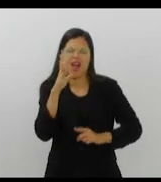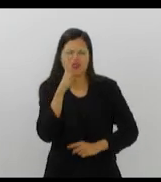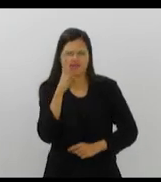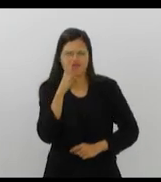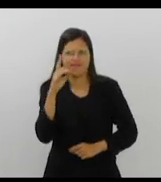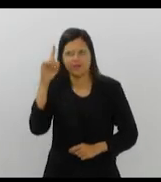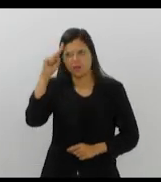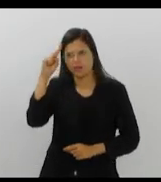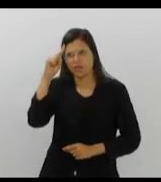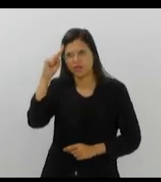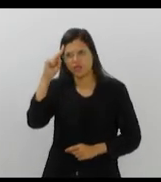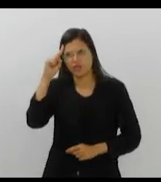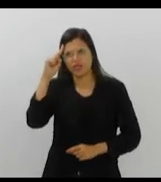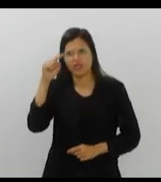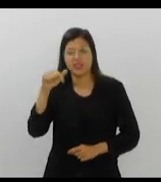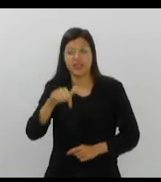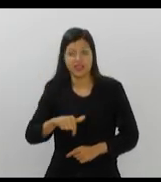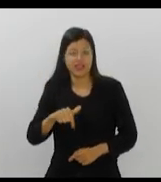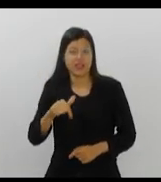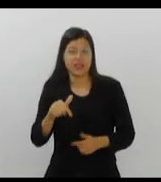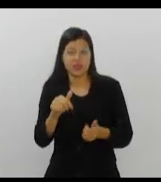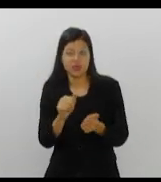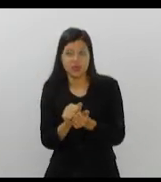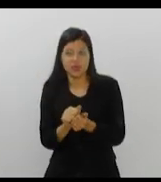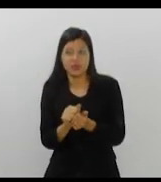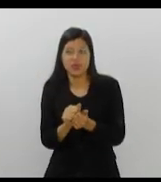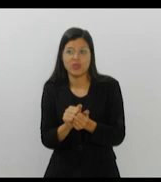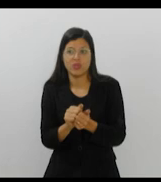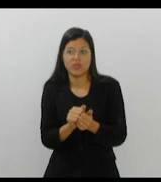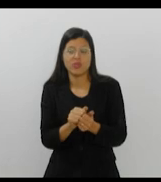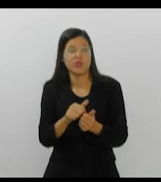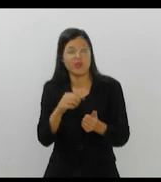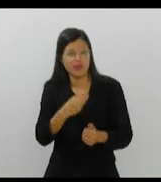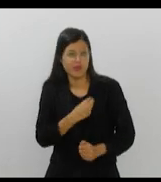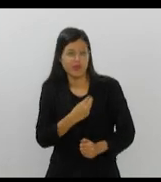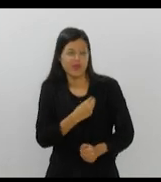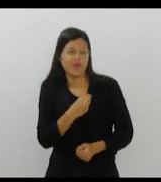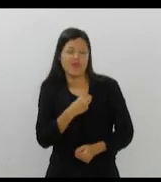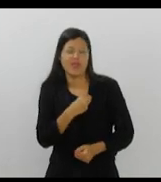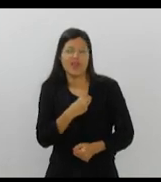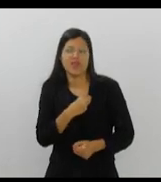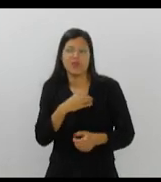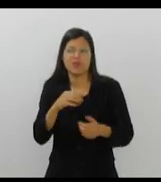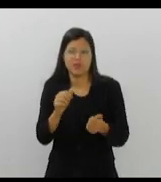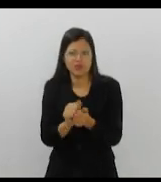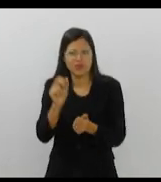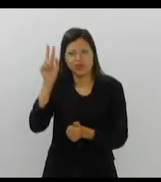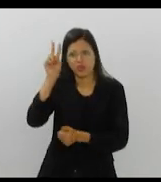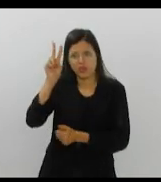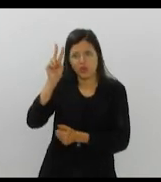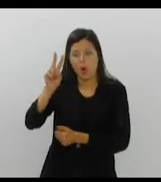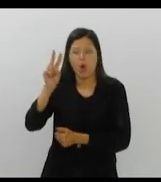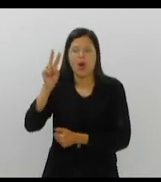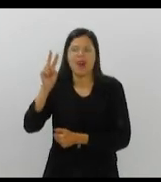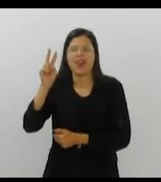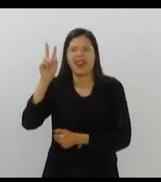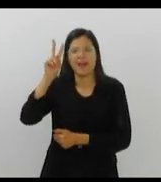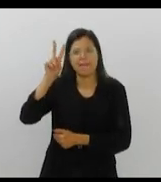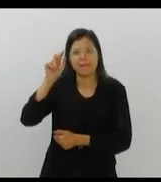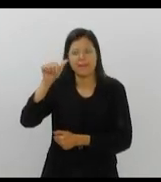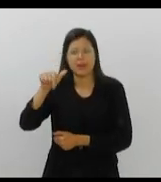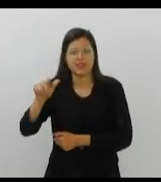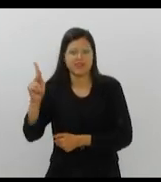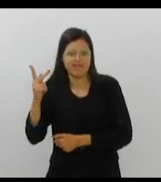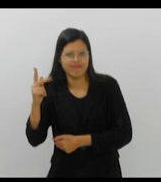aqui, mais um dia ao seu lado, contribuindo com mais uma página linda do seu livro. Nossas histórias, nossas memórias, a sua vida. Eu